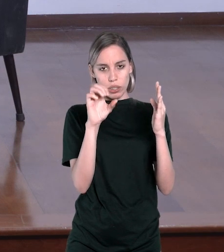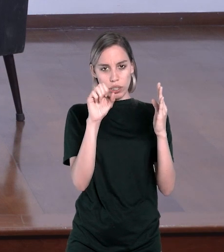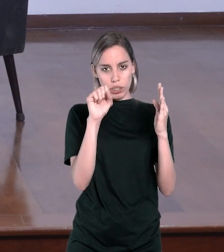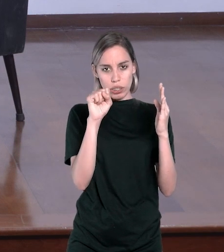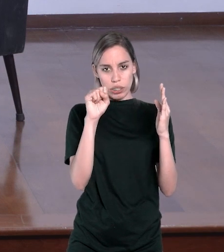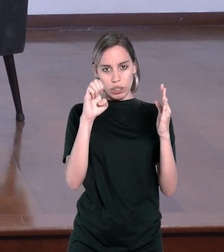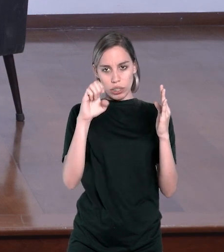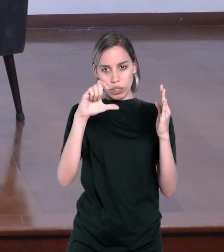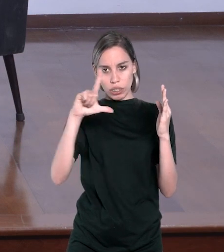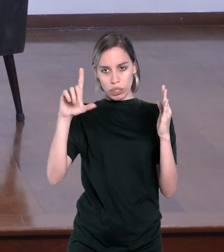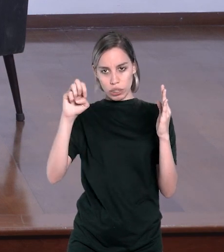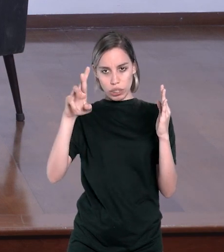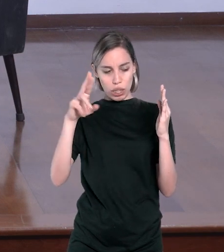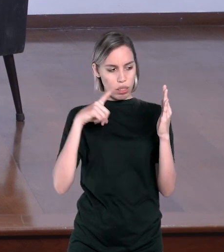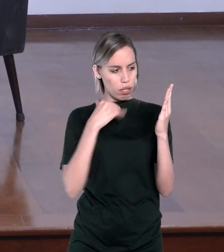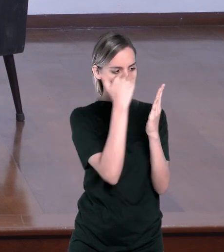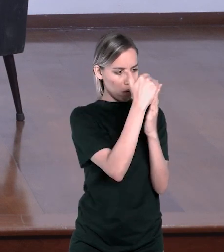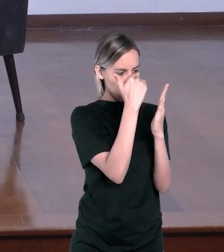que eles fazem, sabe?